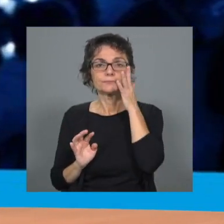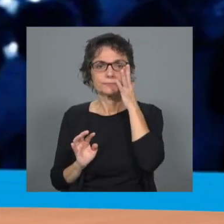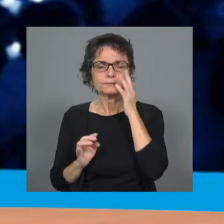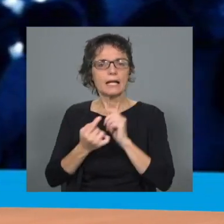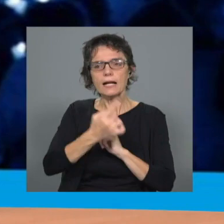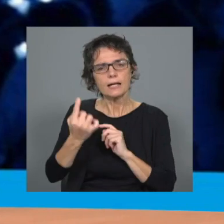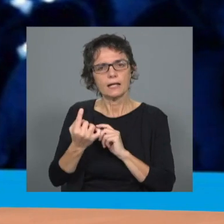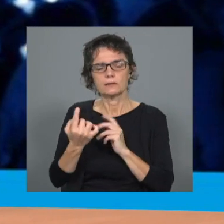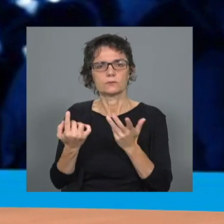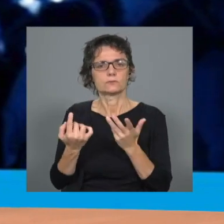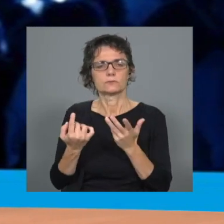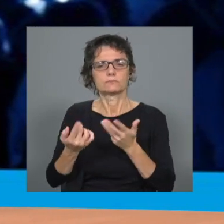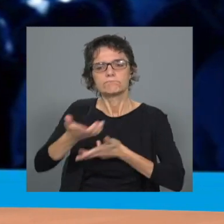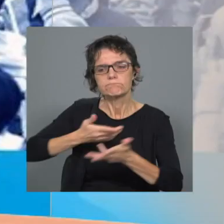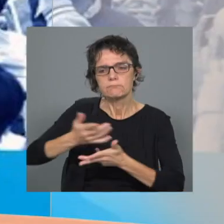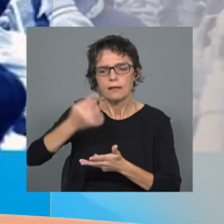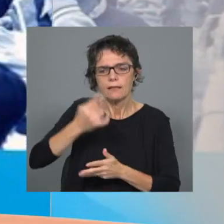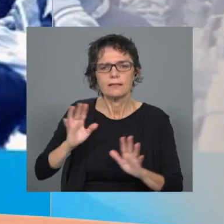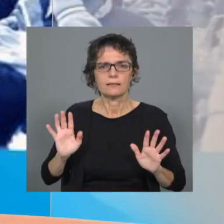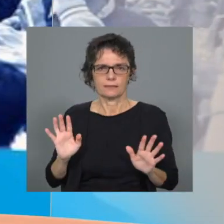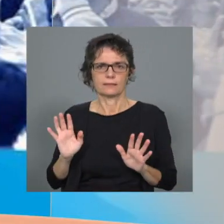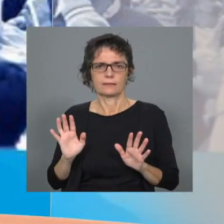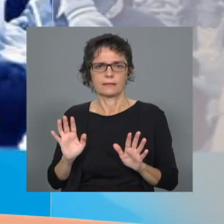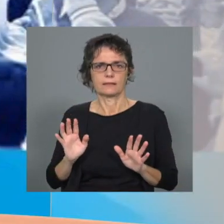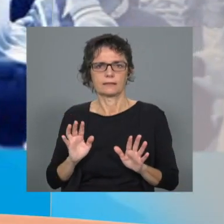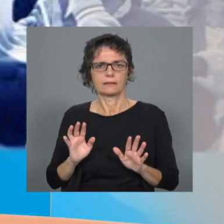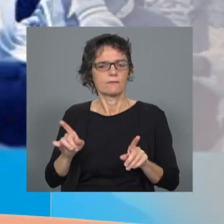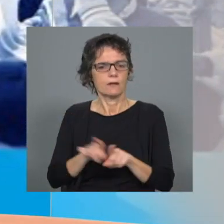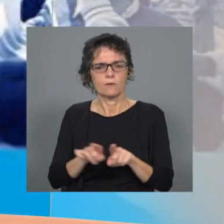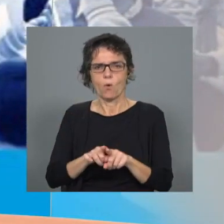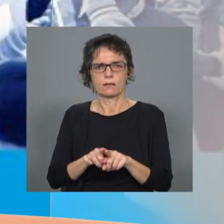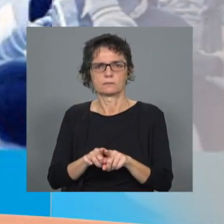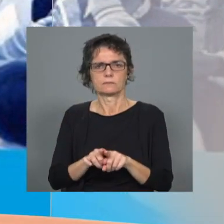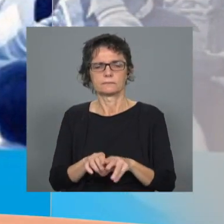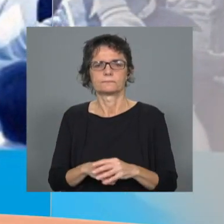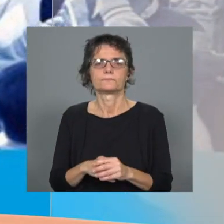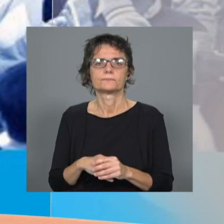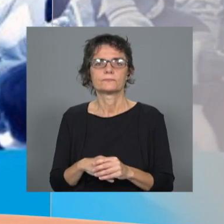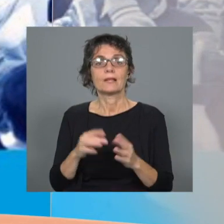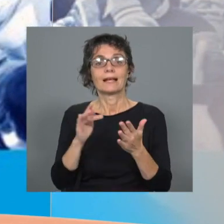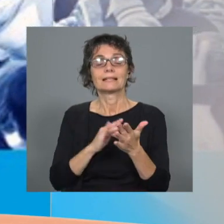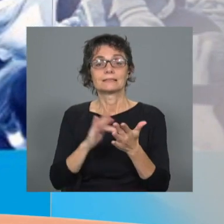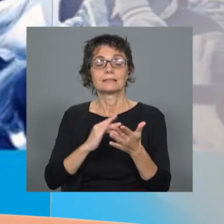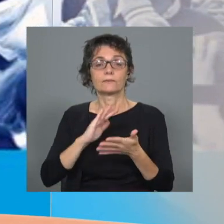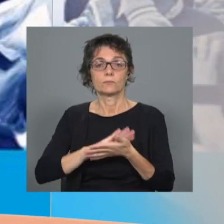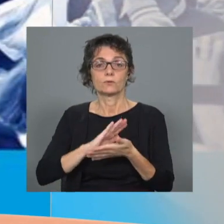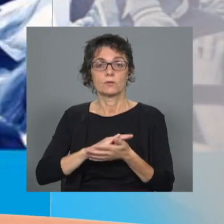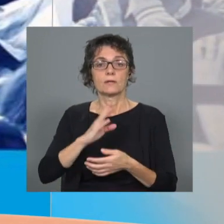merecedora, não é, do convívio e de estar com os outros. O livro é publicado pelas edições Salesianas, não é? E é apresentado